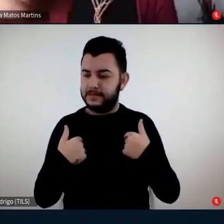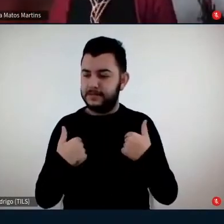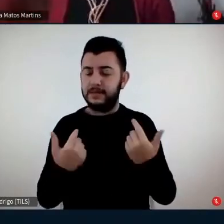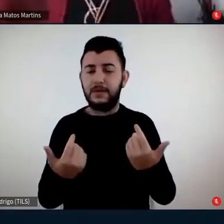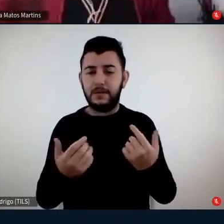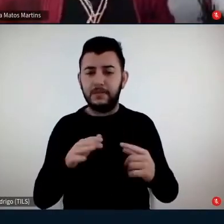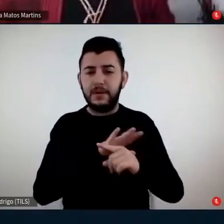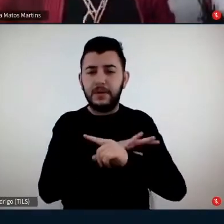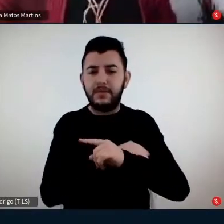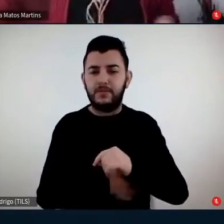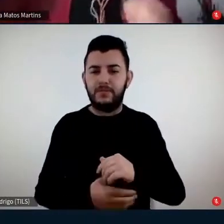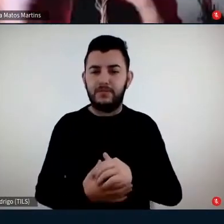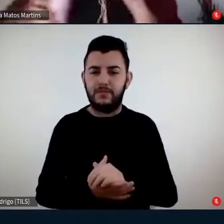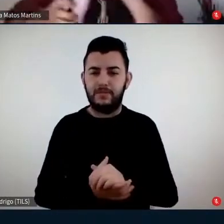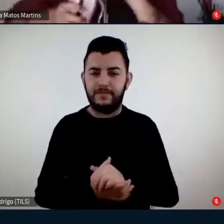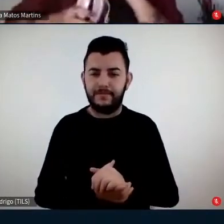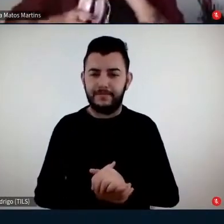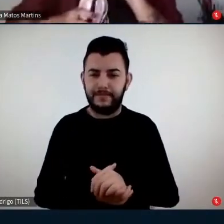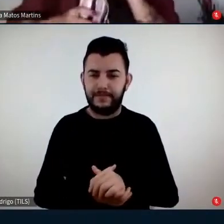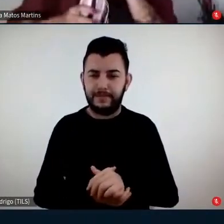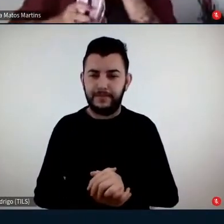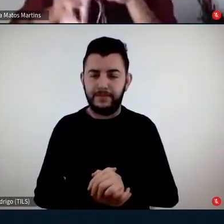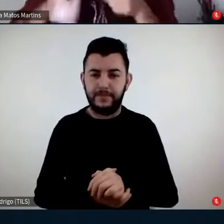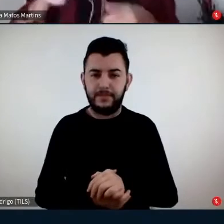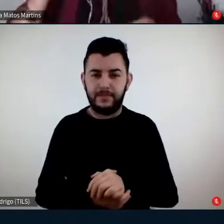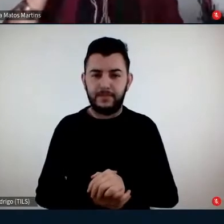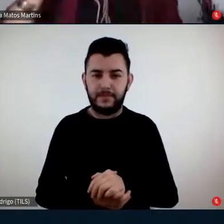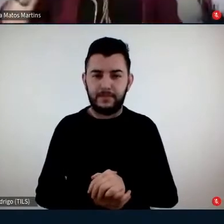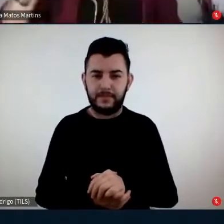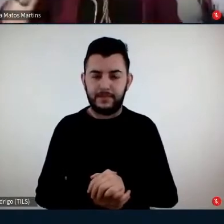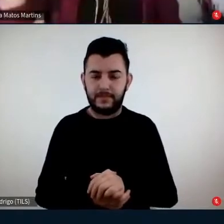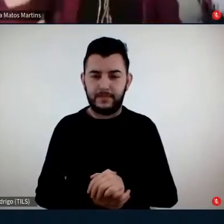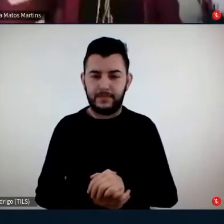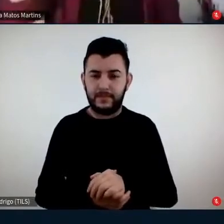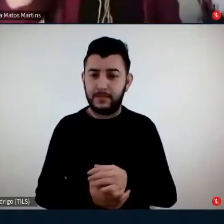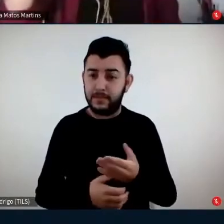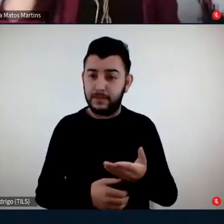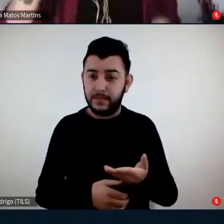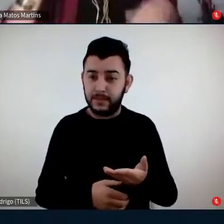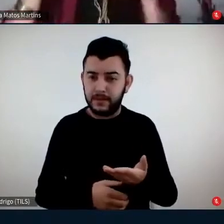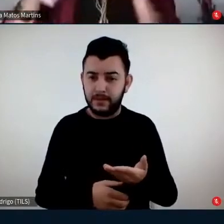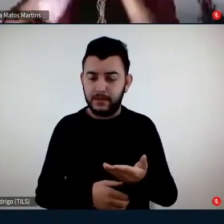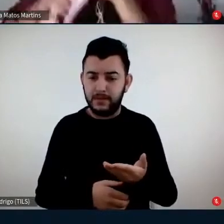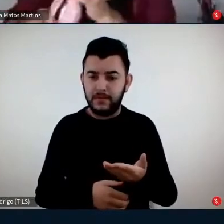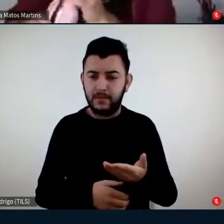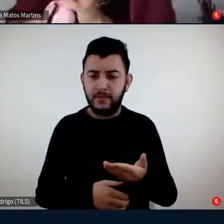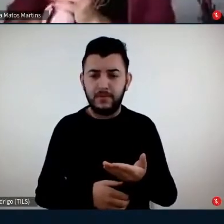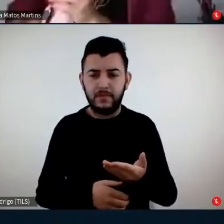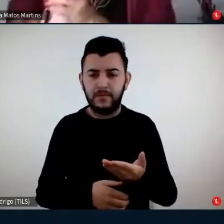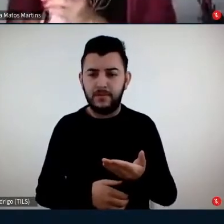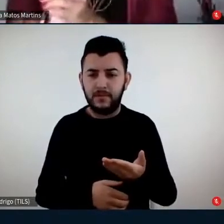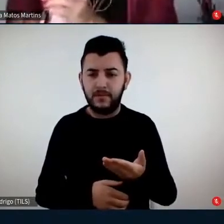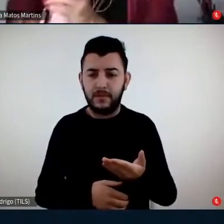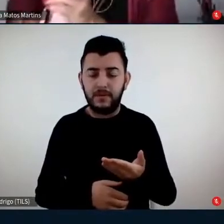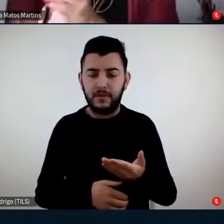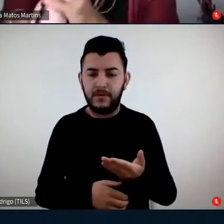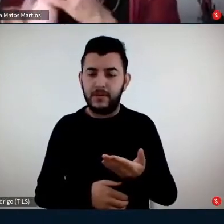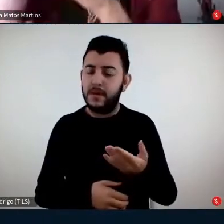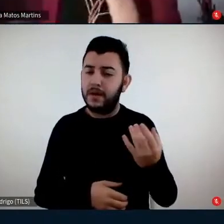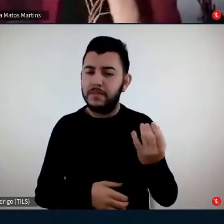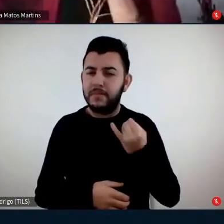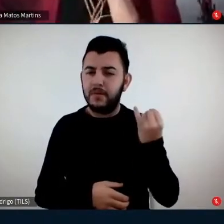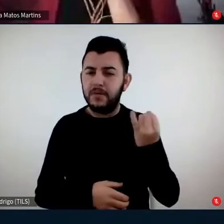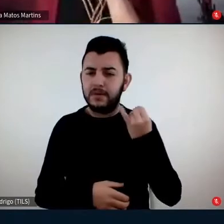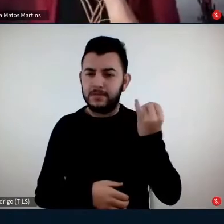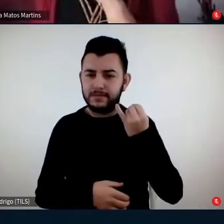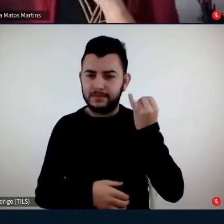te perguntar, qual é a sua compreensão da importância da